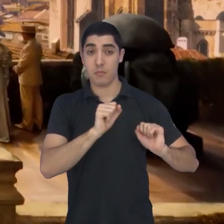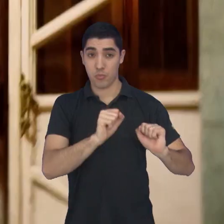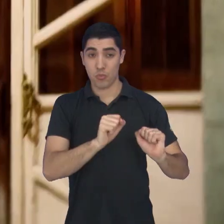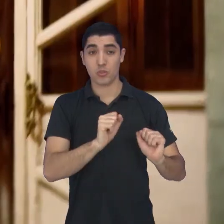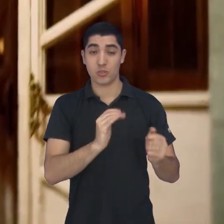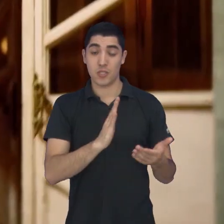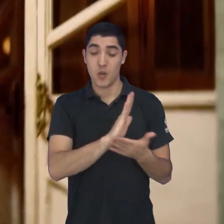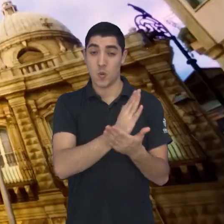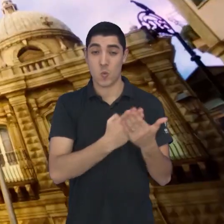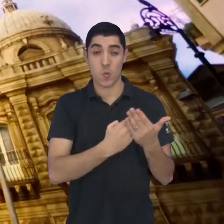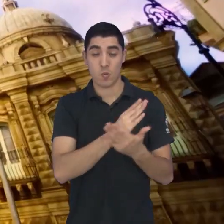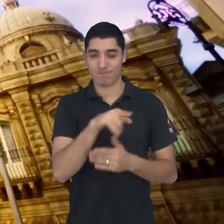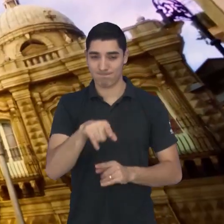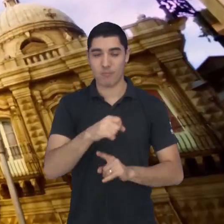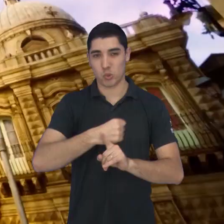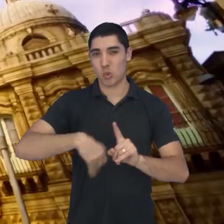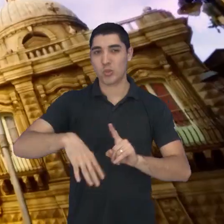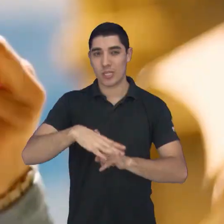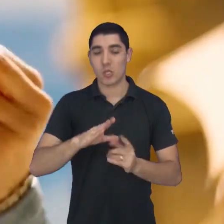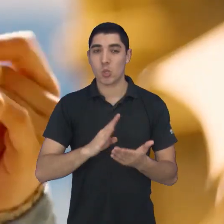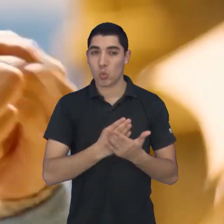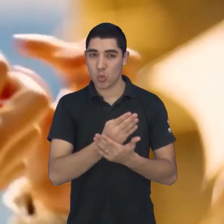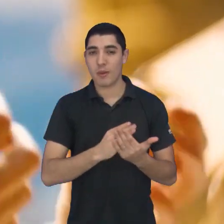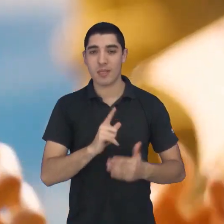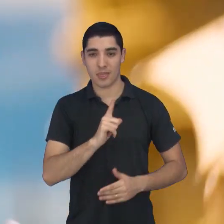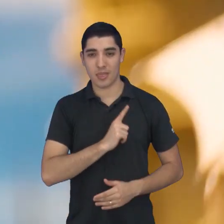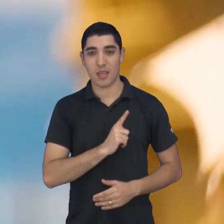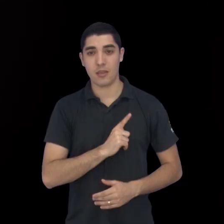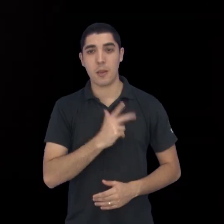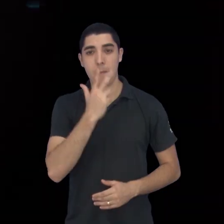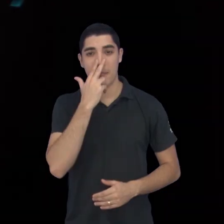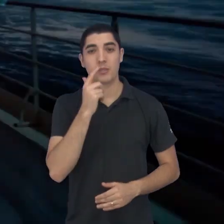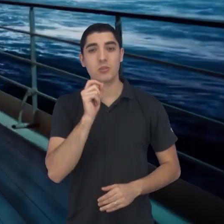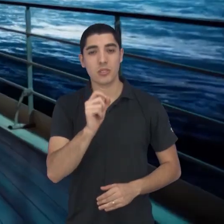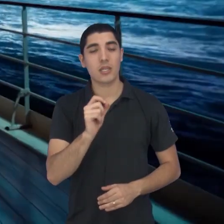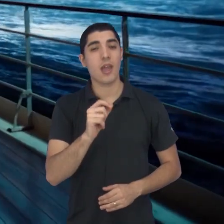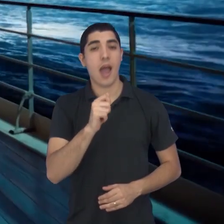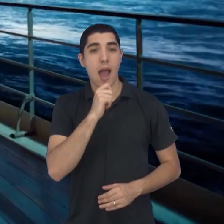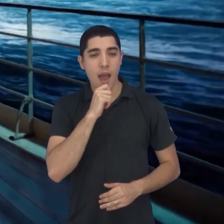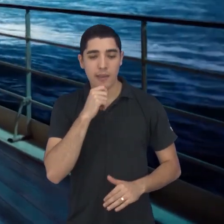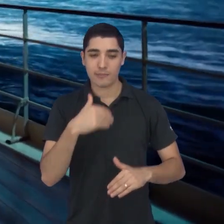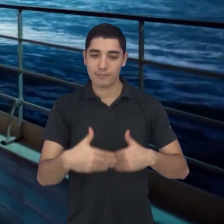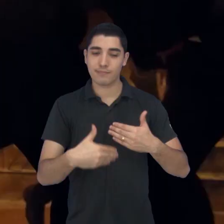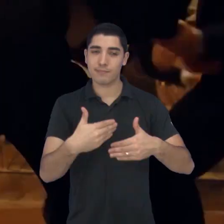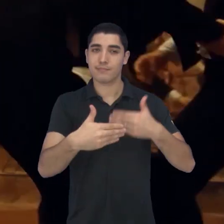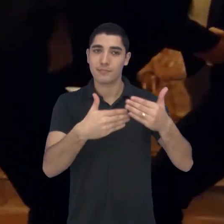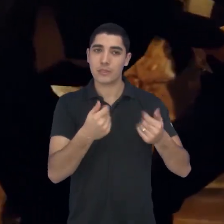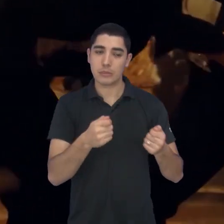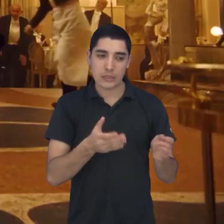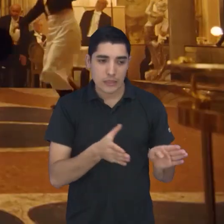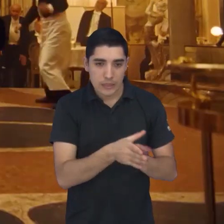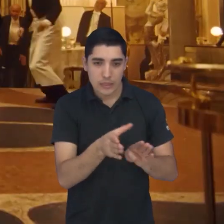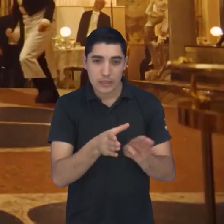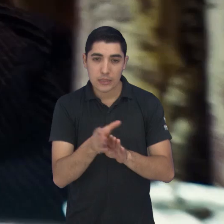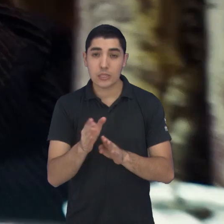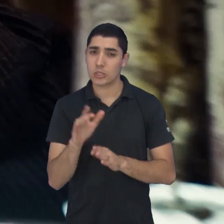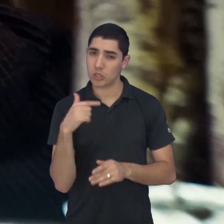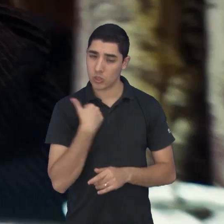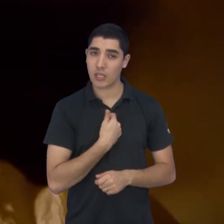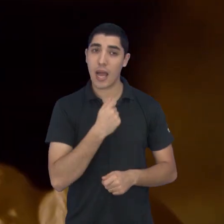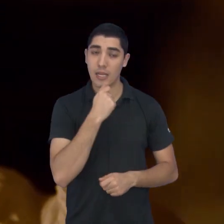a sociedade, né, gente? Que ainda vem se desconstruindo, mas a gente precisa caminhar passos mais